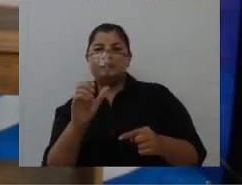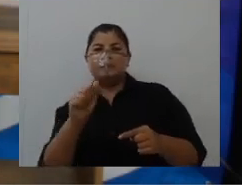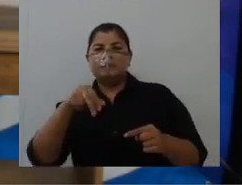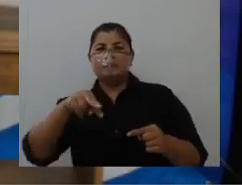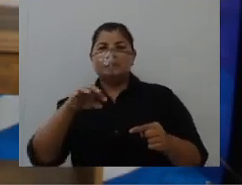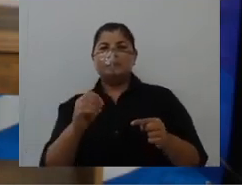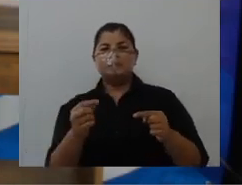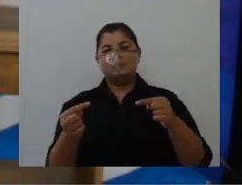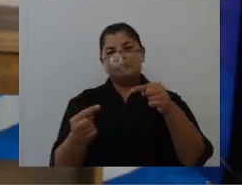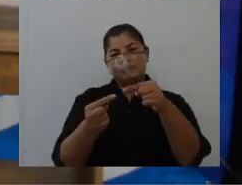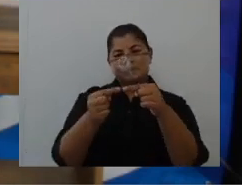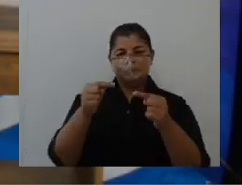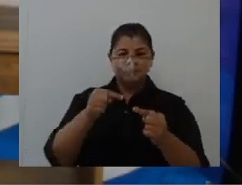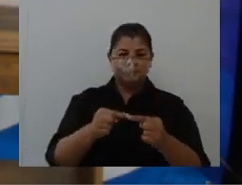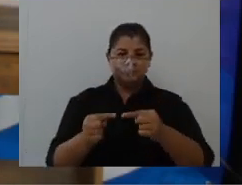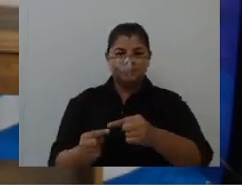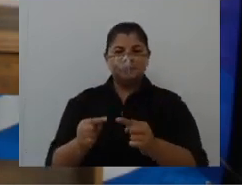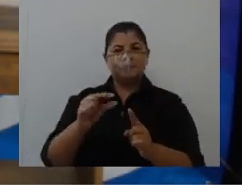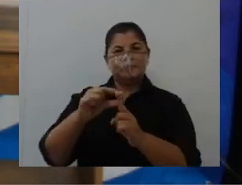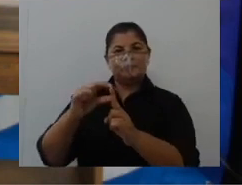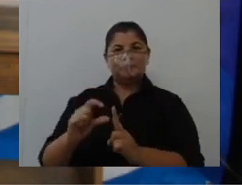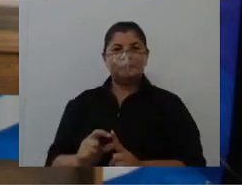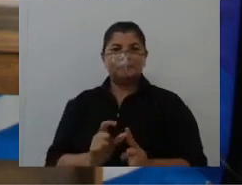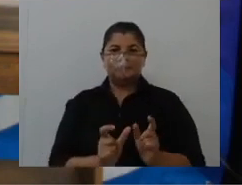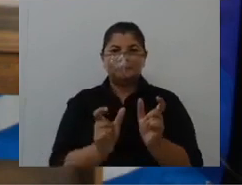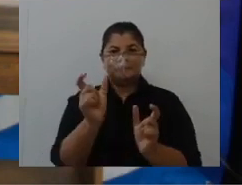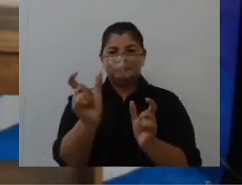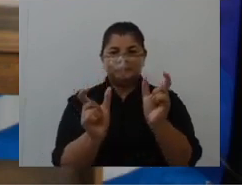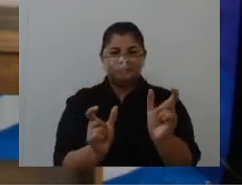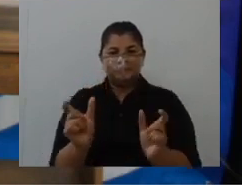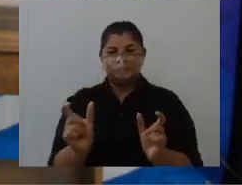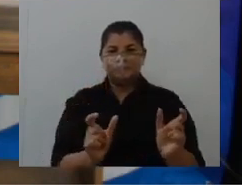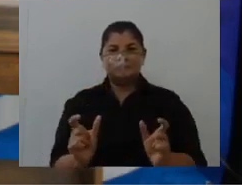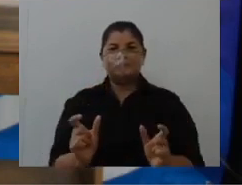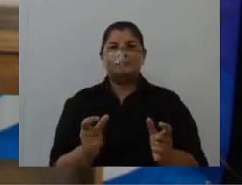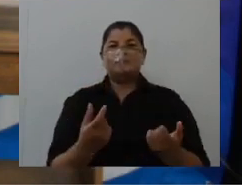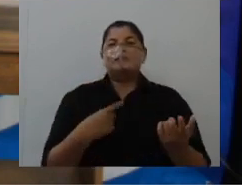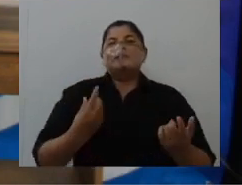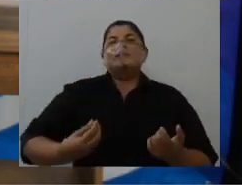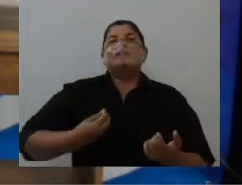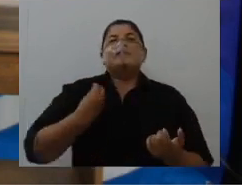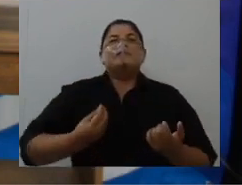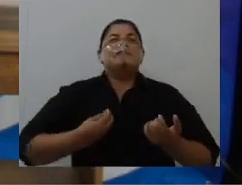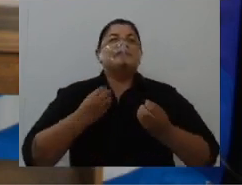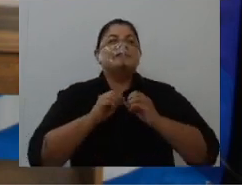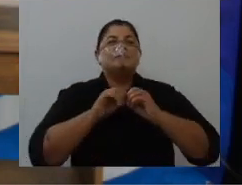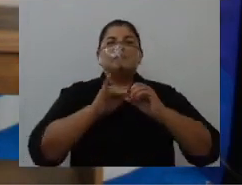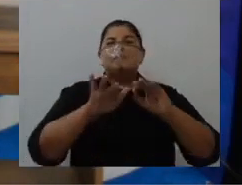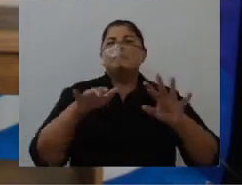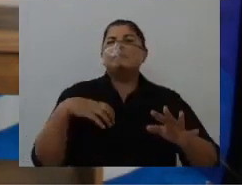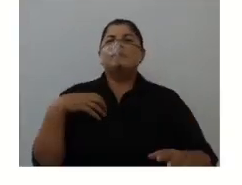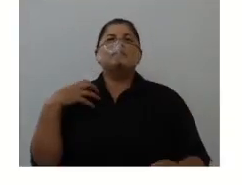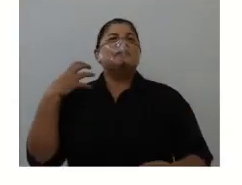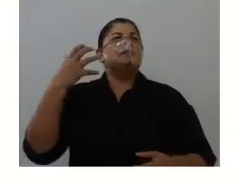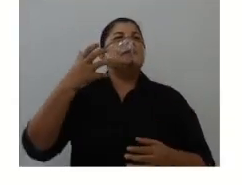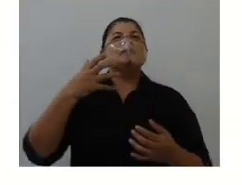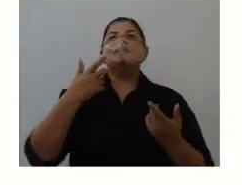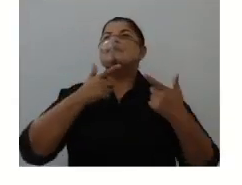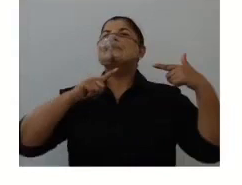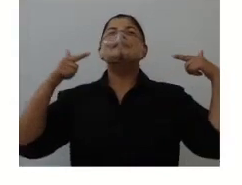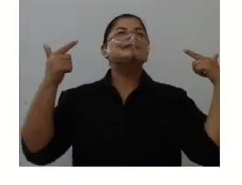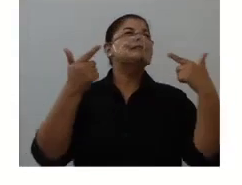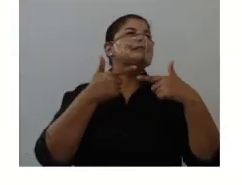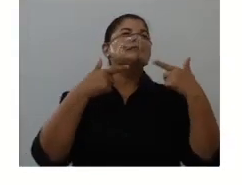continuando, Quero vivê-lo em cada bom momento e em seu louvor hei de espalhar meu canto e rir meu riso e derramar